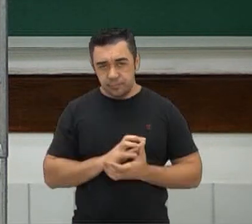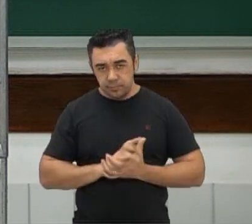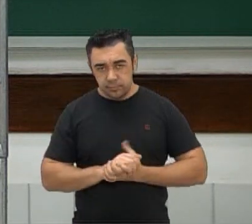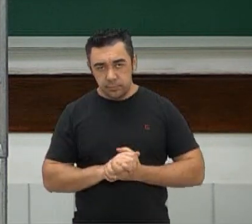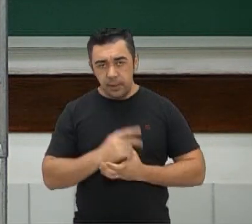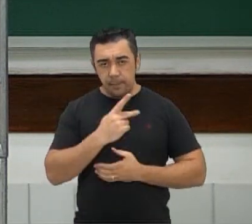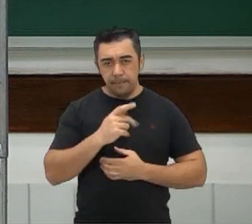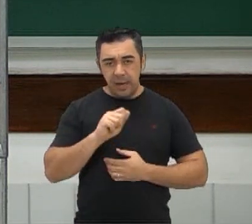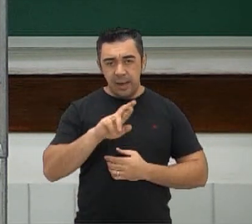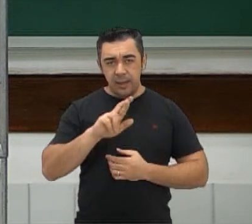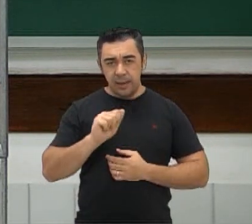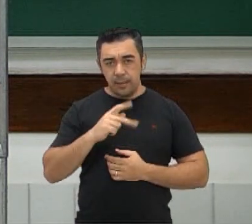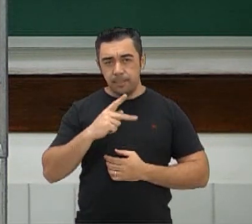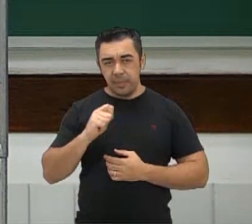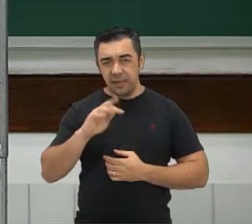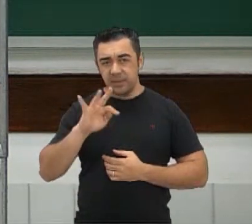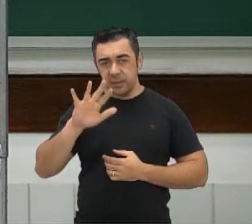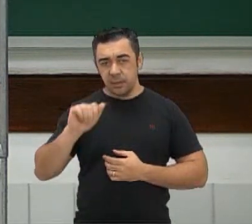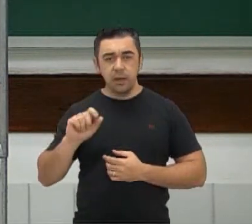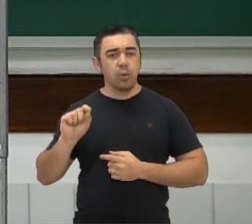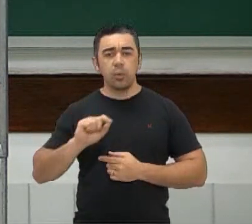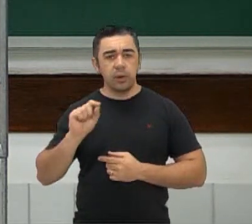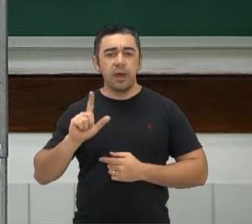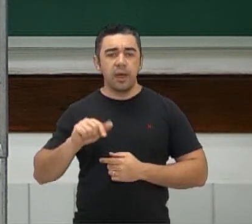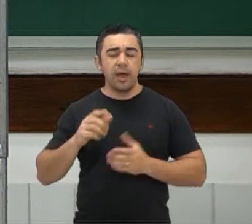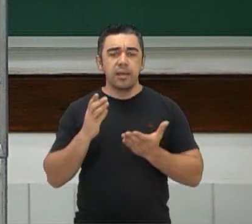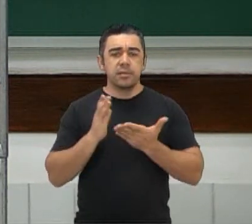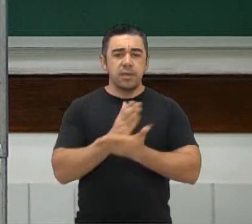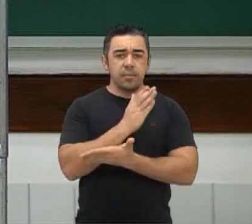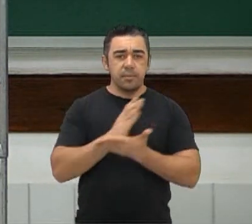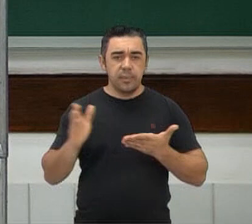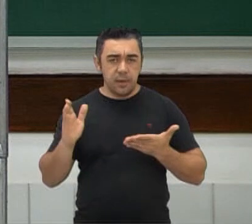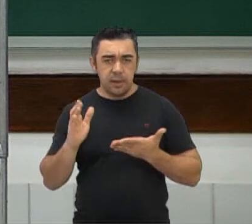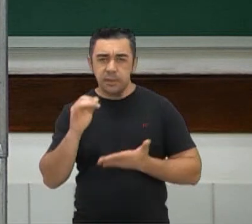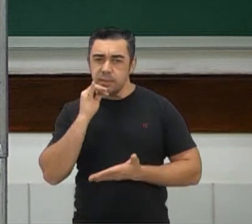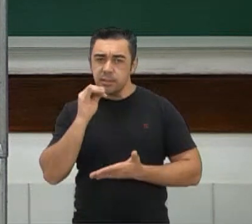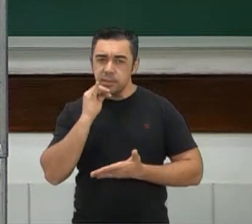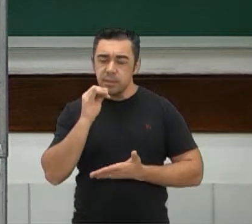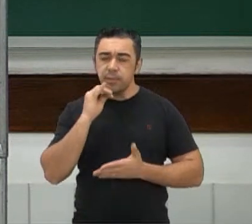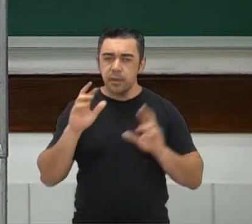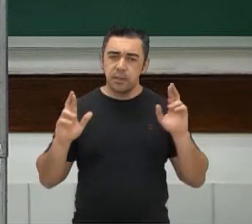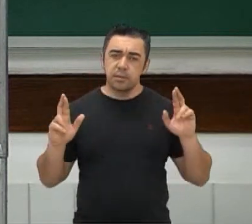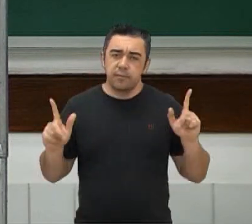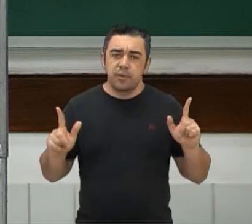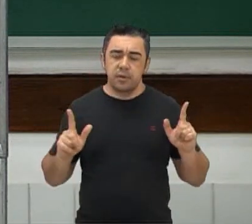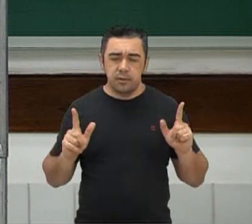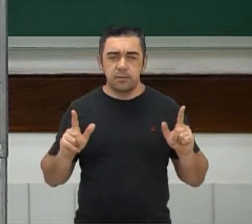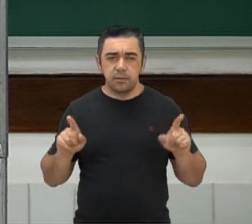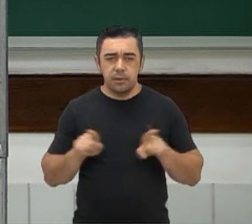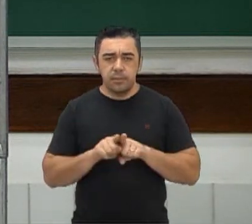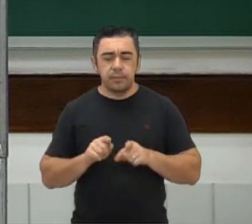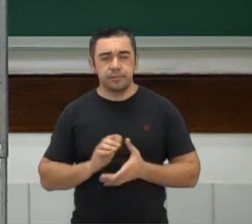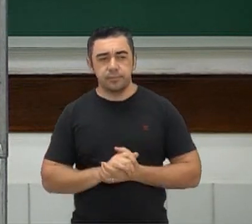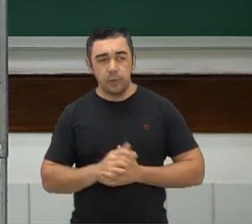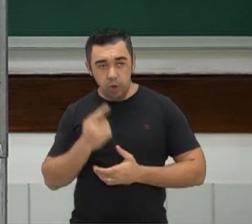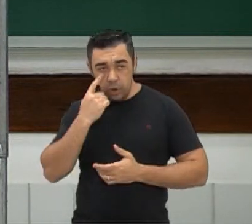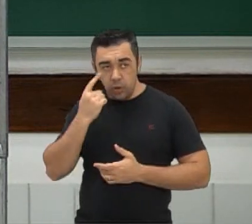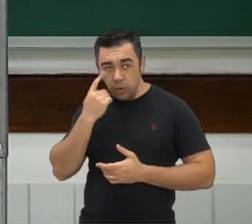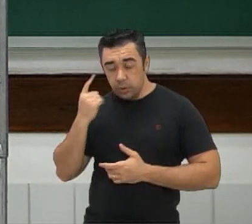a parapátrica, na verdade, se separa depois e leva junto, né? Então tem essa diferença também. Então lá,